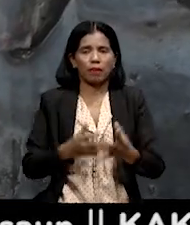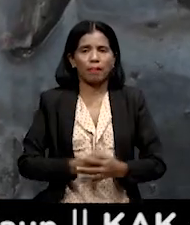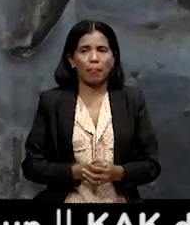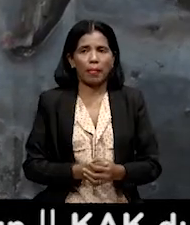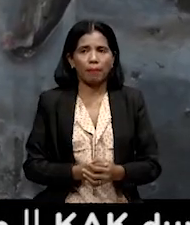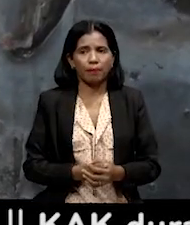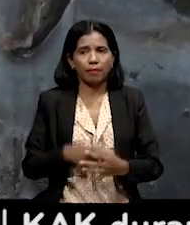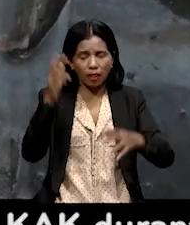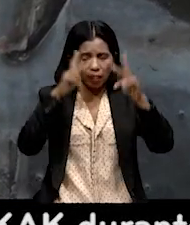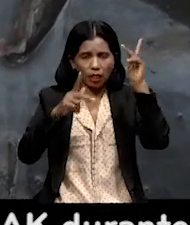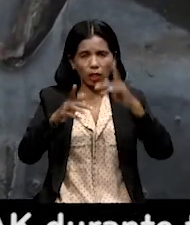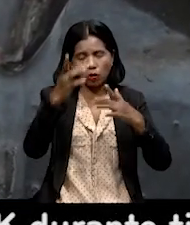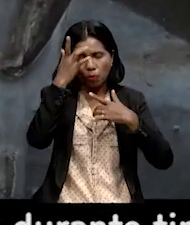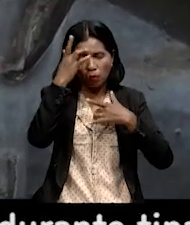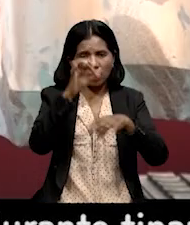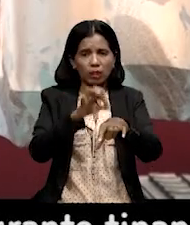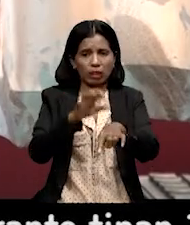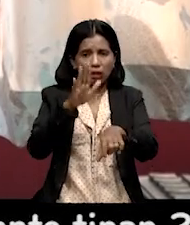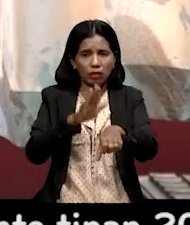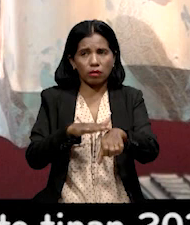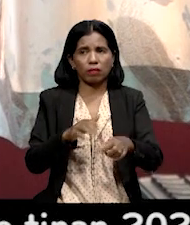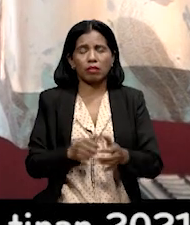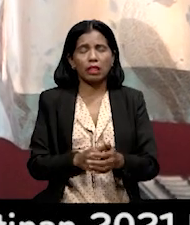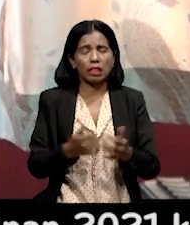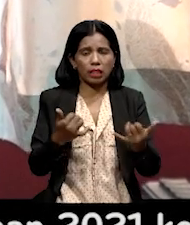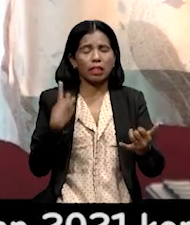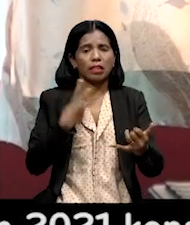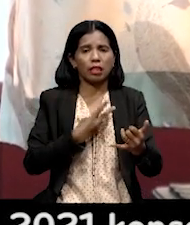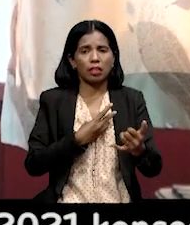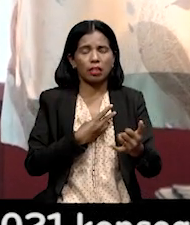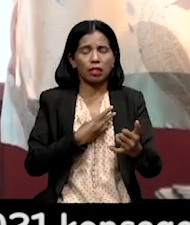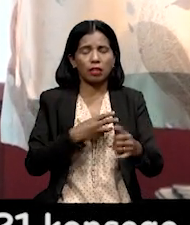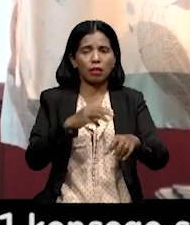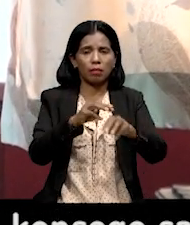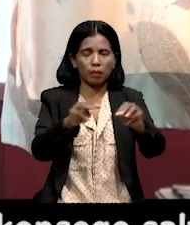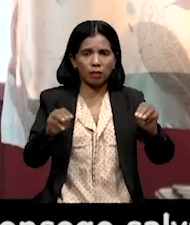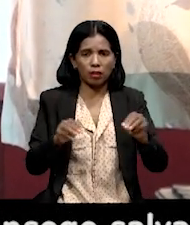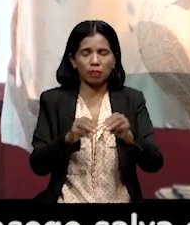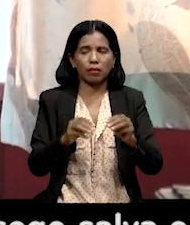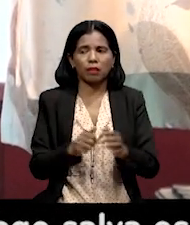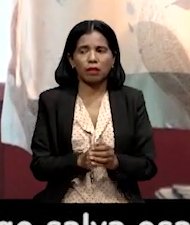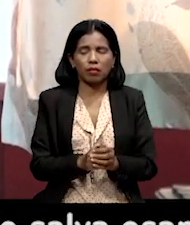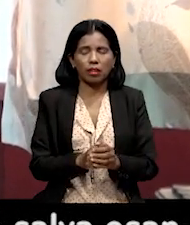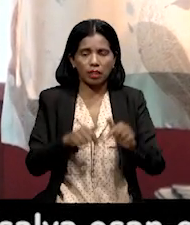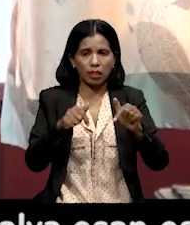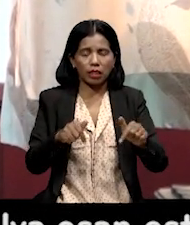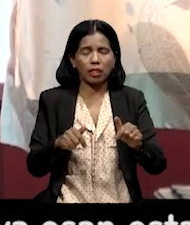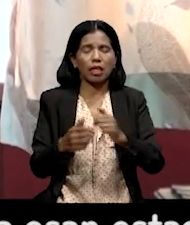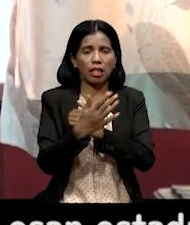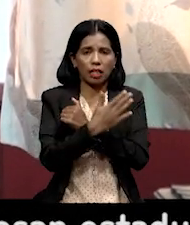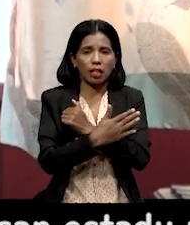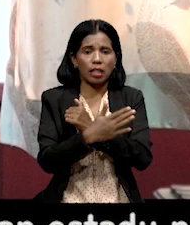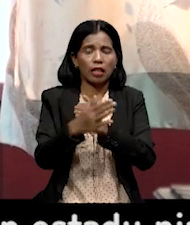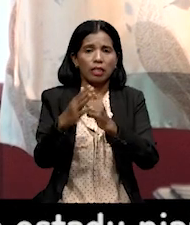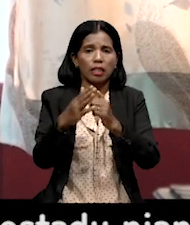dengue, moras dengue, e a itinerain, principalmente a capital dele, né, bem, maca